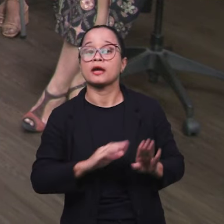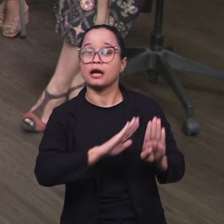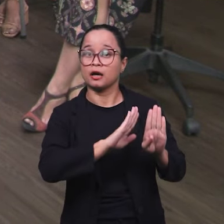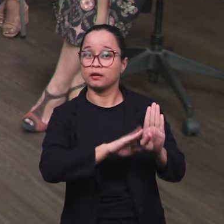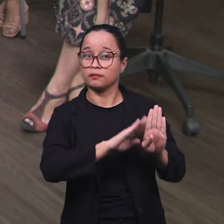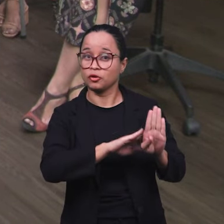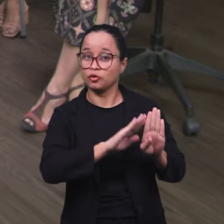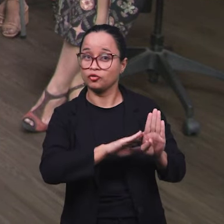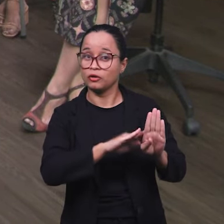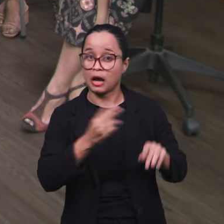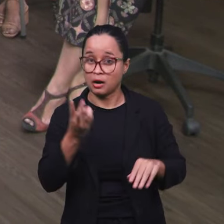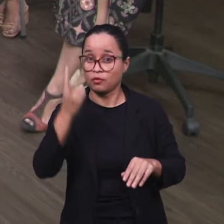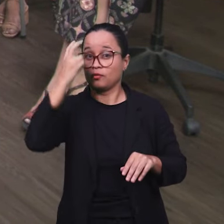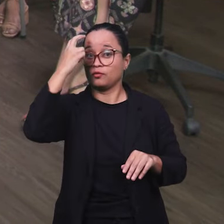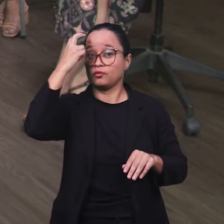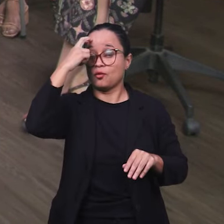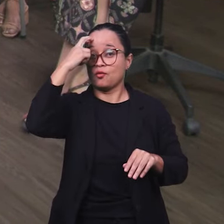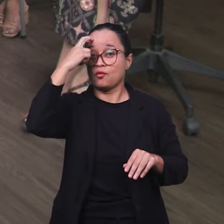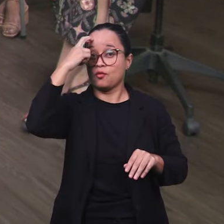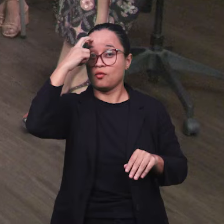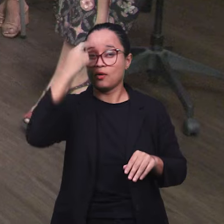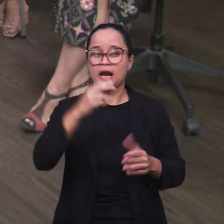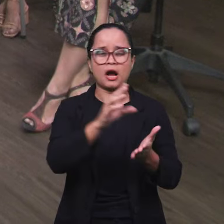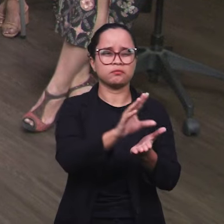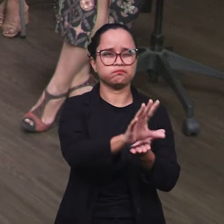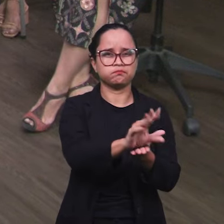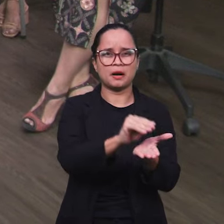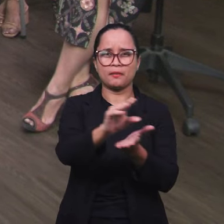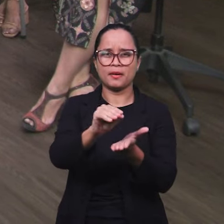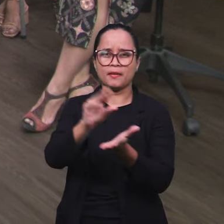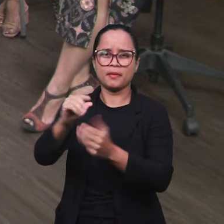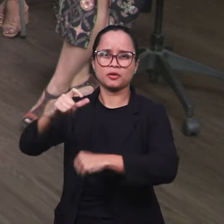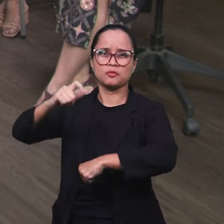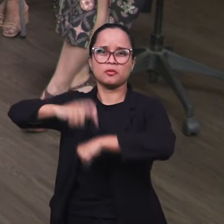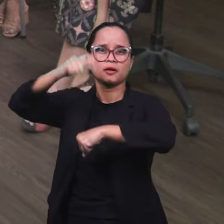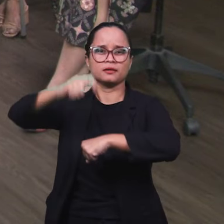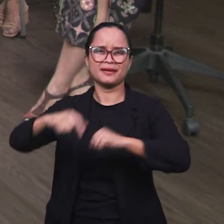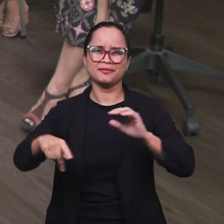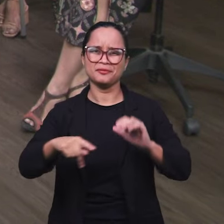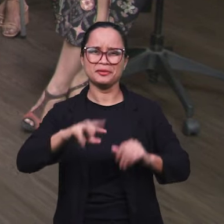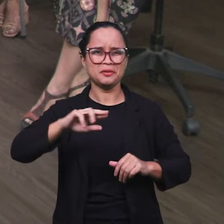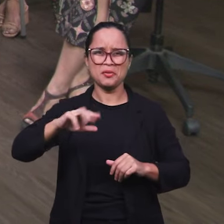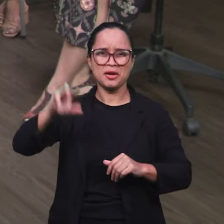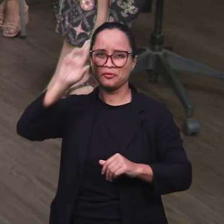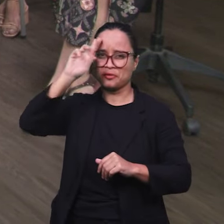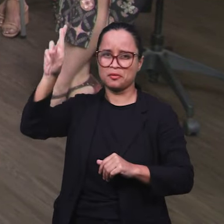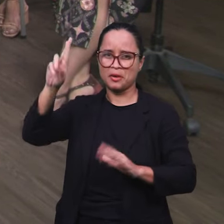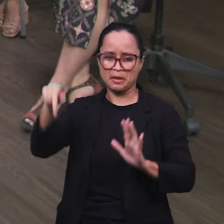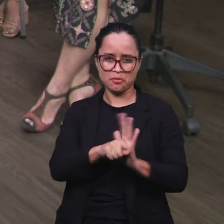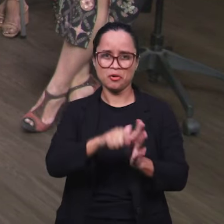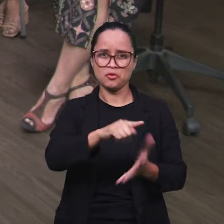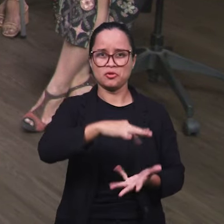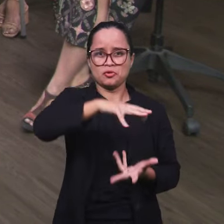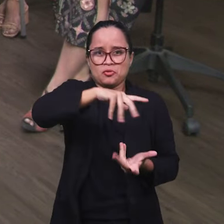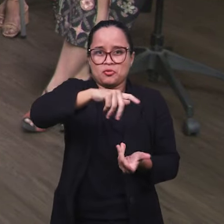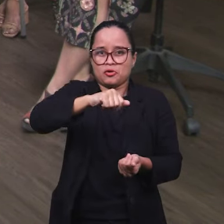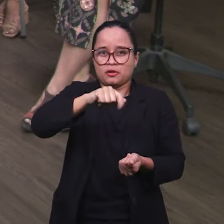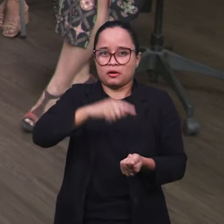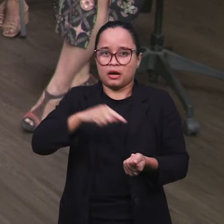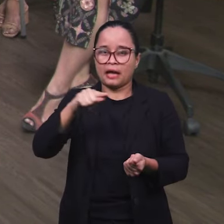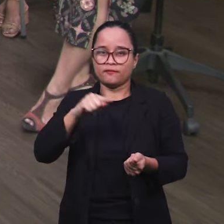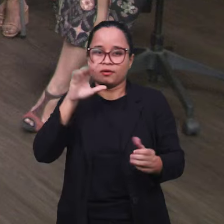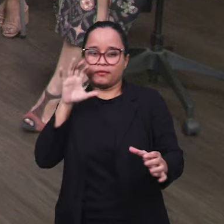ideologias, a culturas, a modismos, a coisas que não são da parte do Senhor, são desse mundo. Você Você não